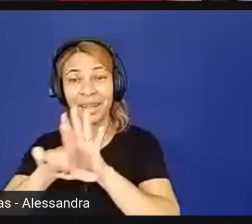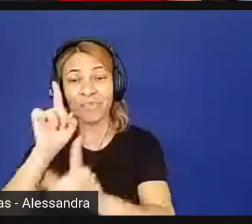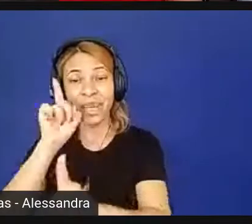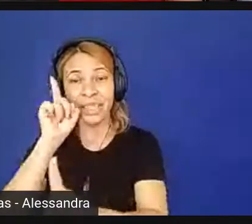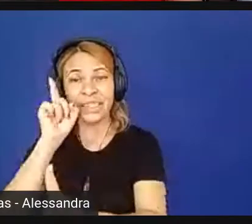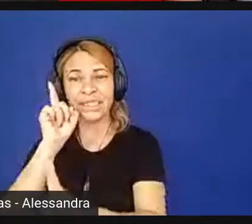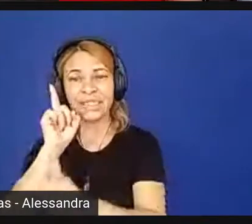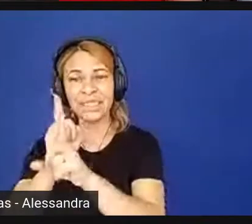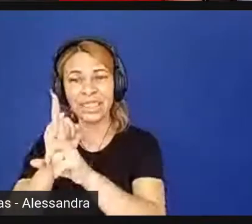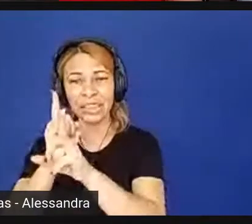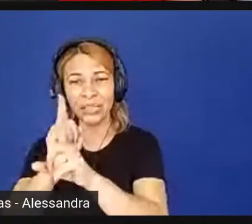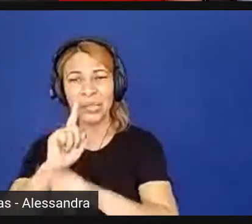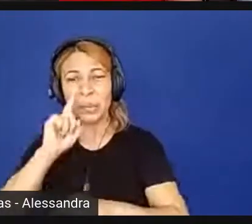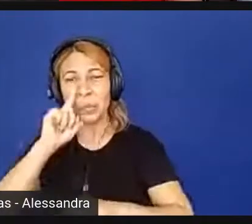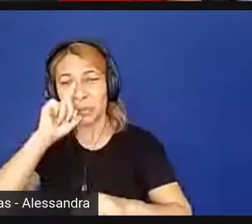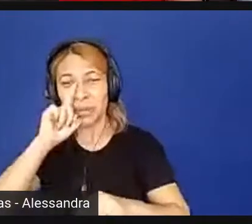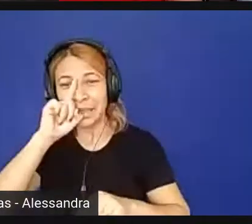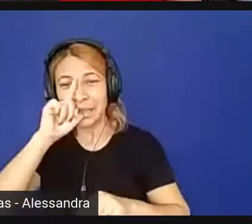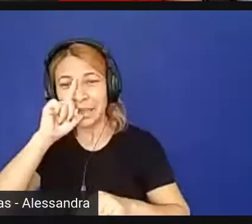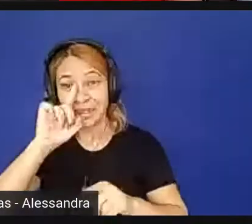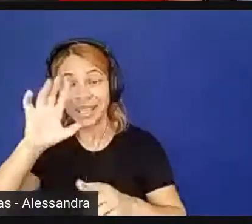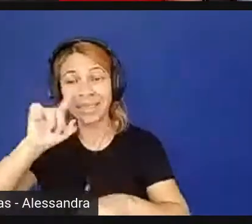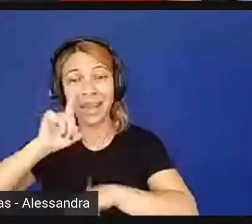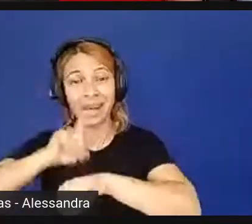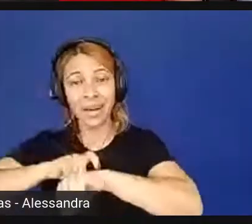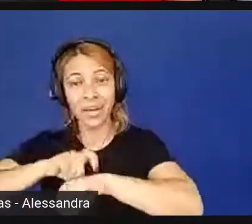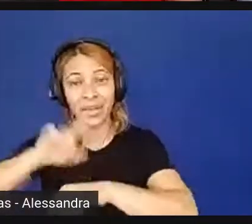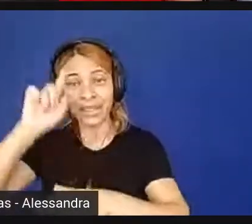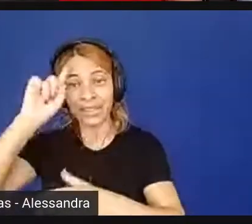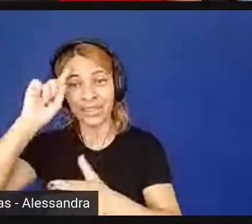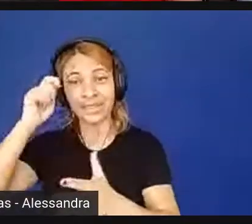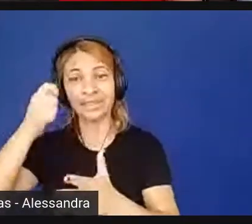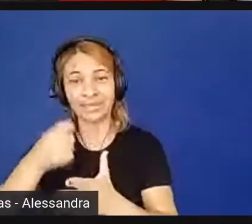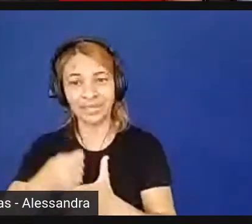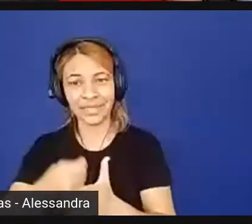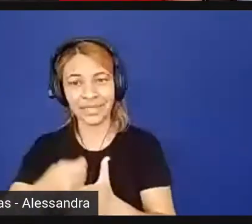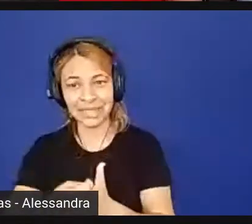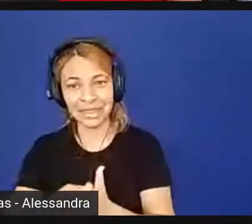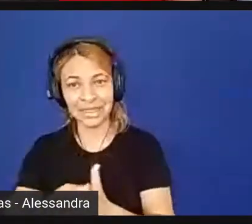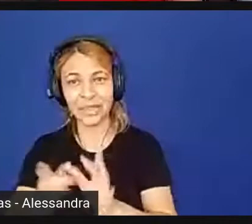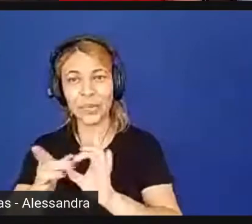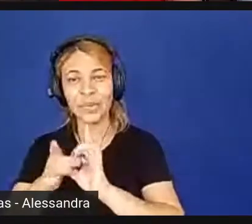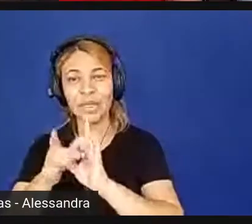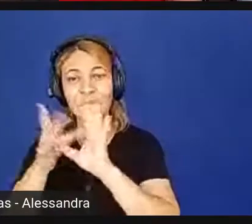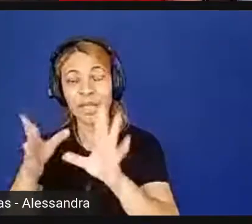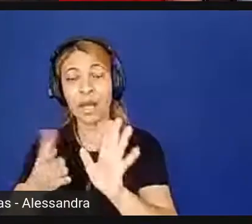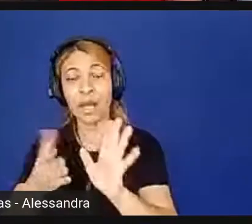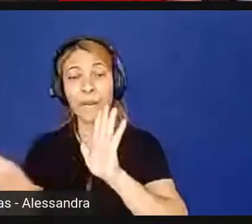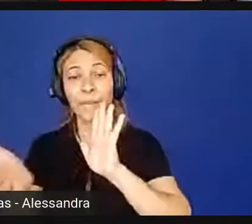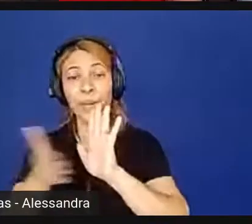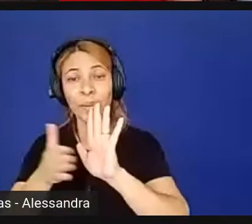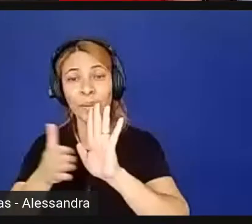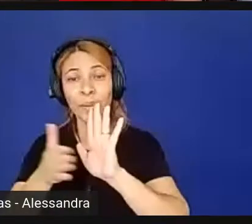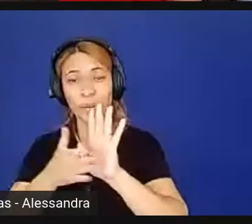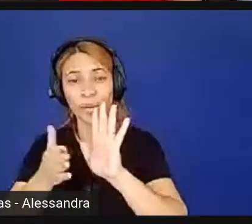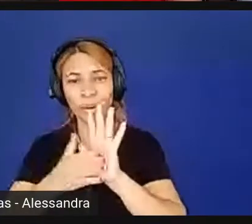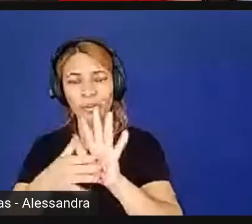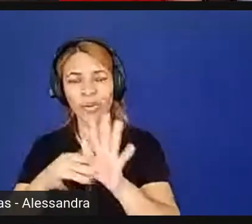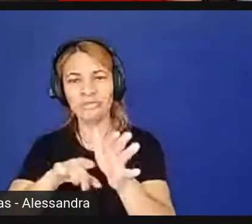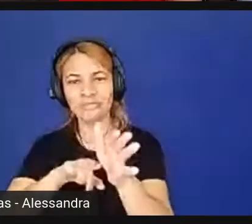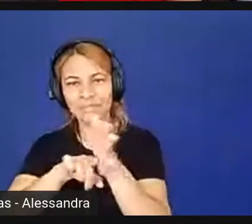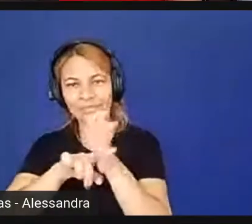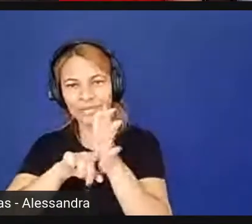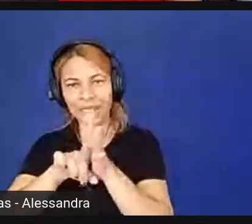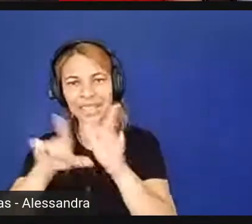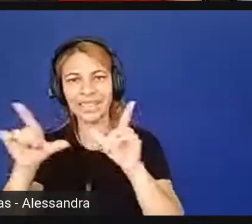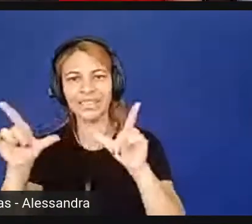esses riscos, inclusive nas decisões com liberdade, e propõe medidas para mitigar esses riscos. Isso é